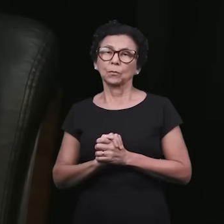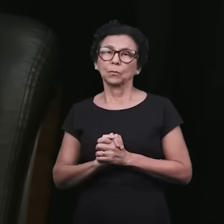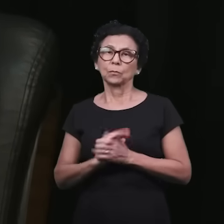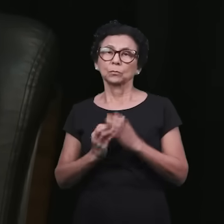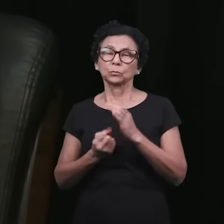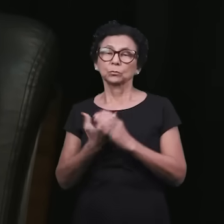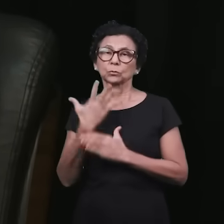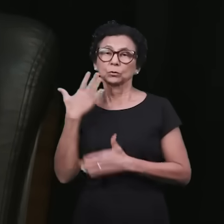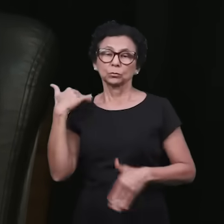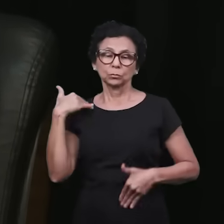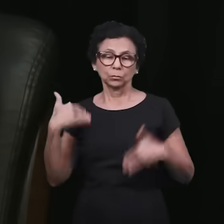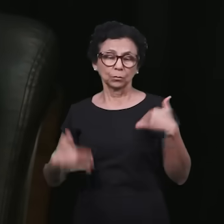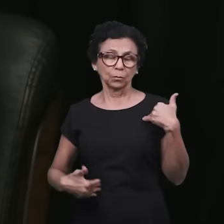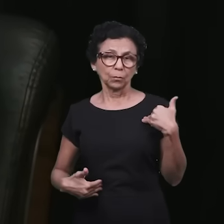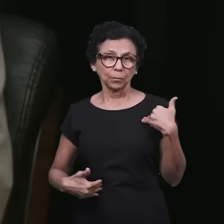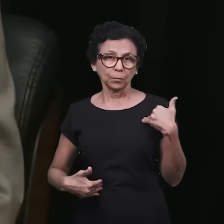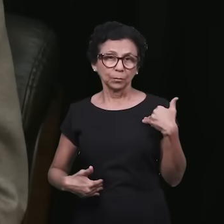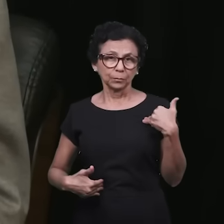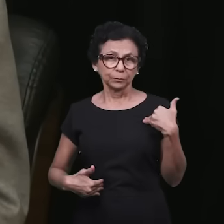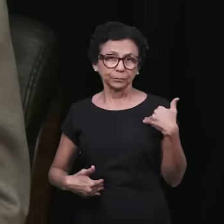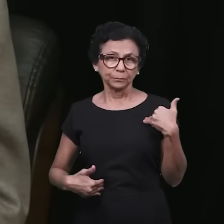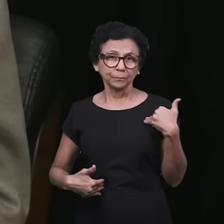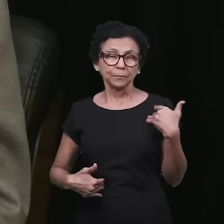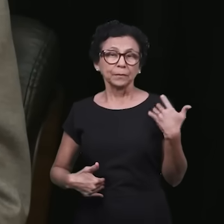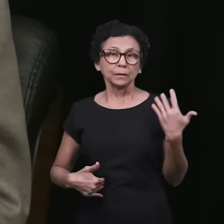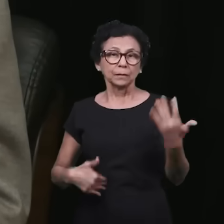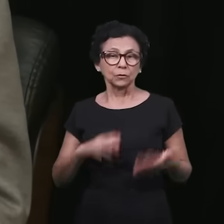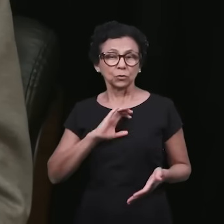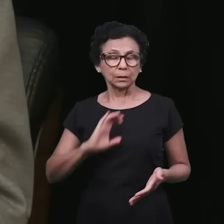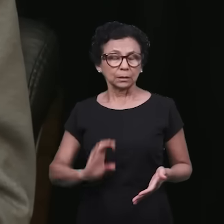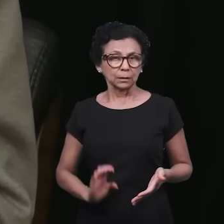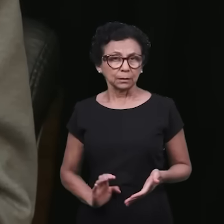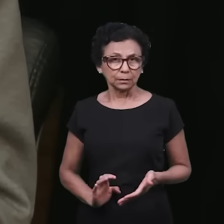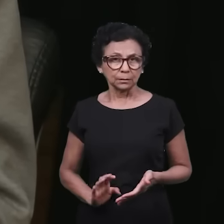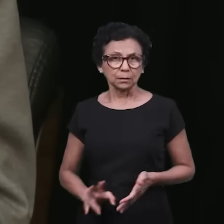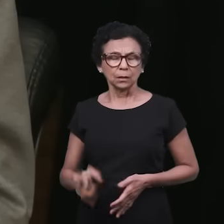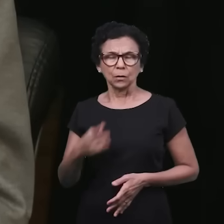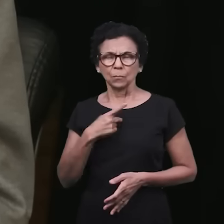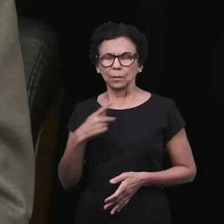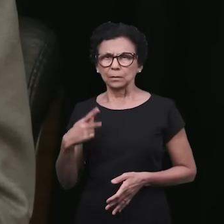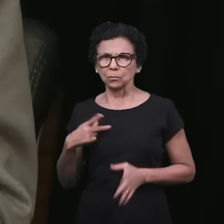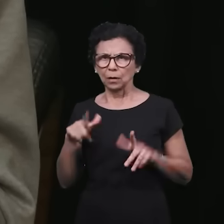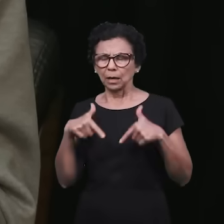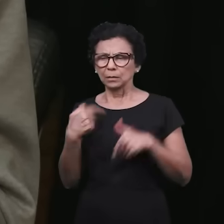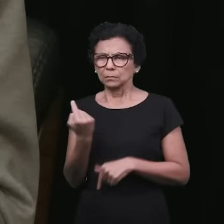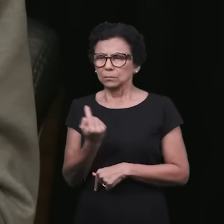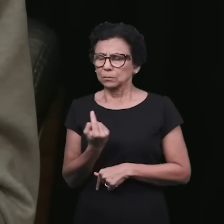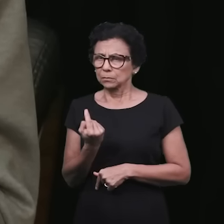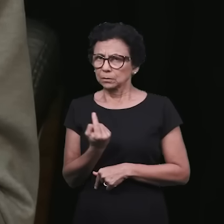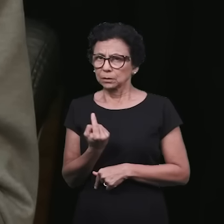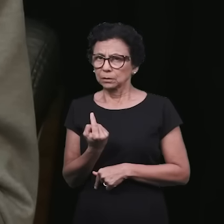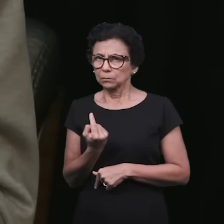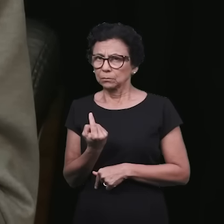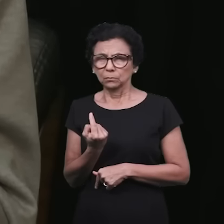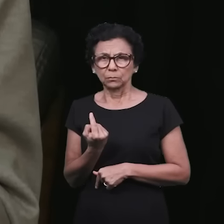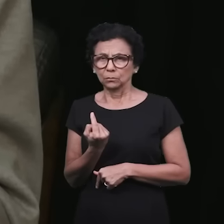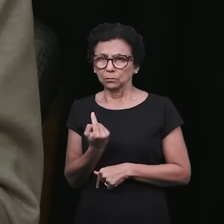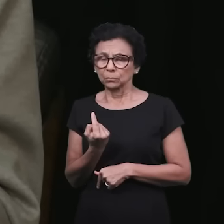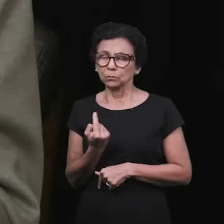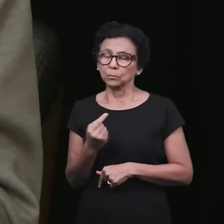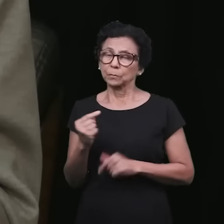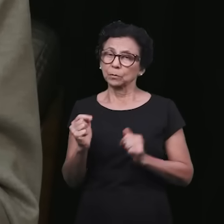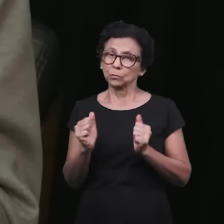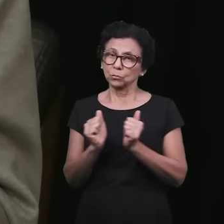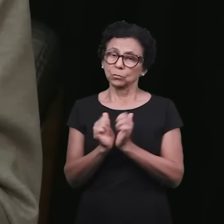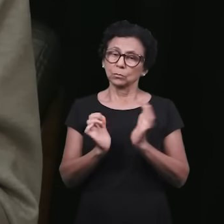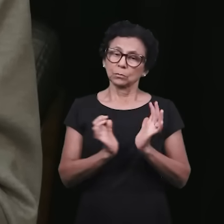pastor ele não age sozinho, ele pode agir na igreja local através da direção do Espírito Santo no grupo de intercessão, que são